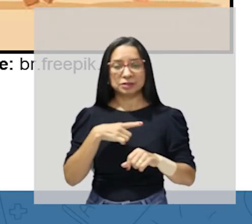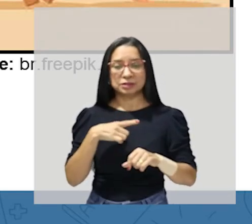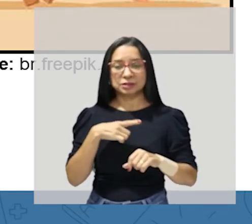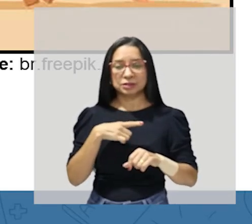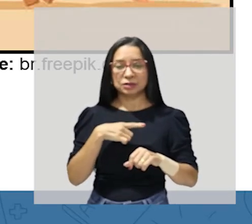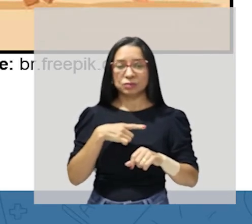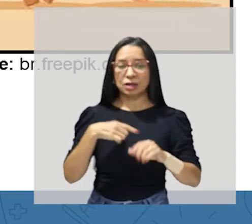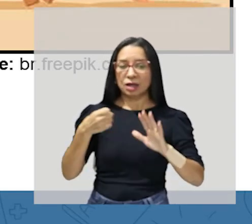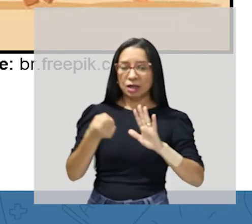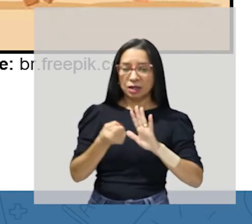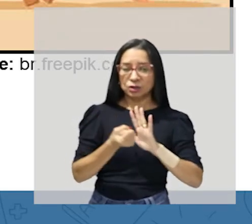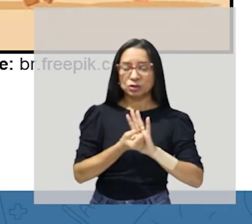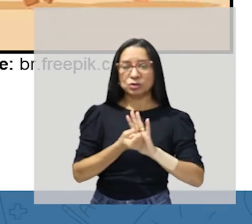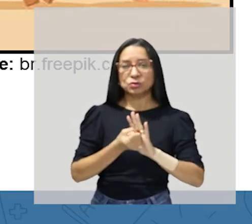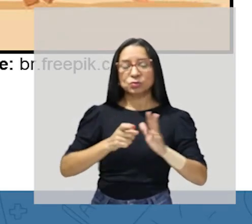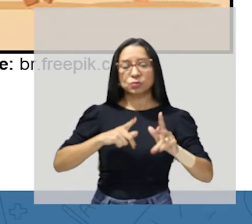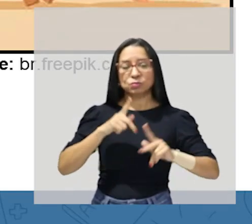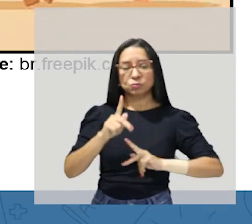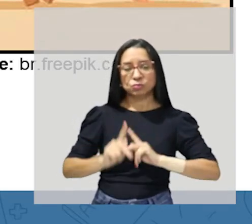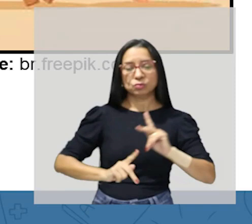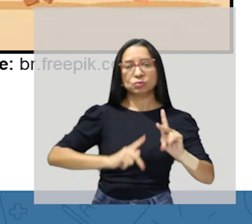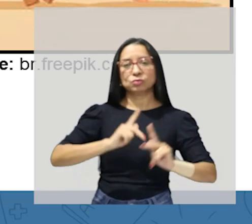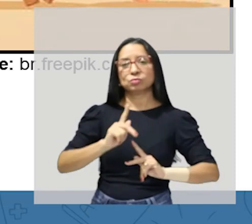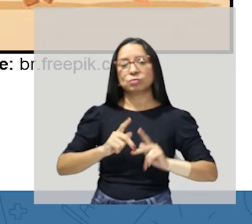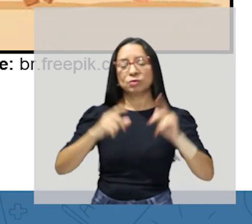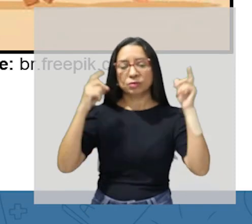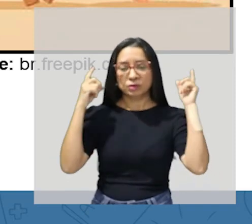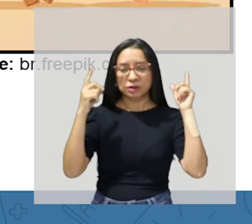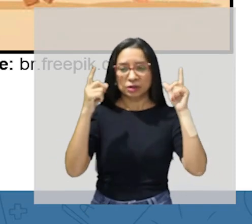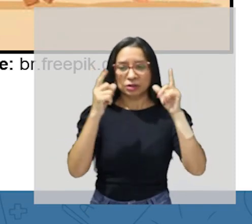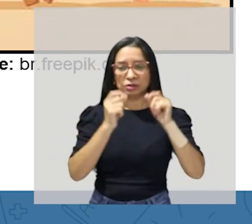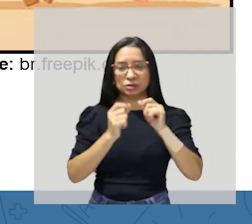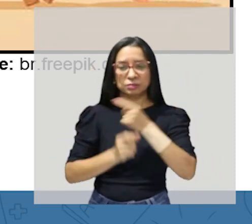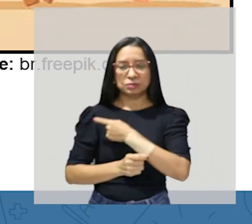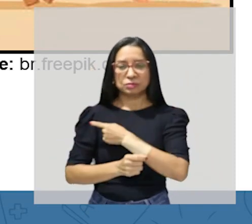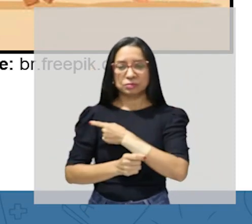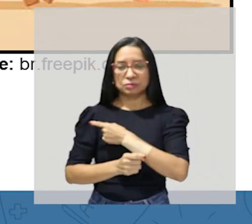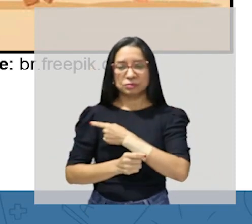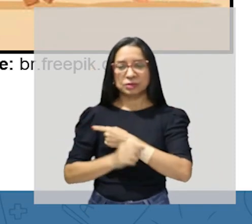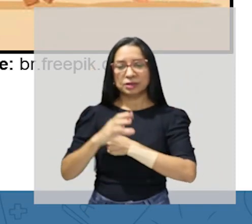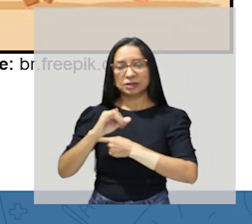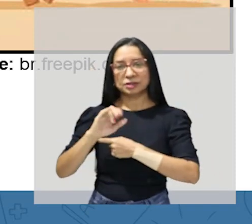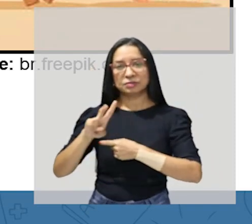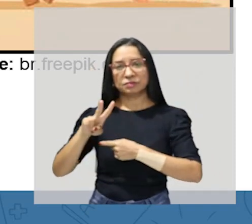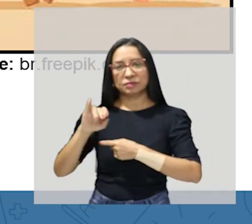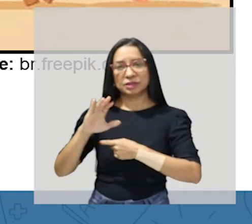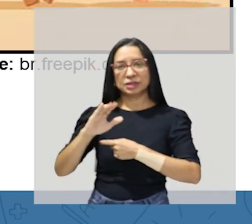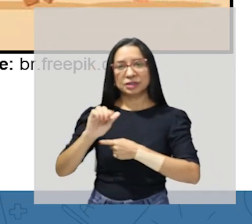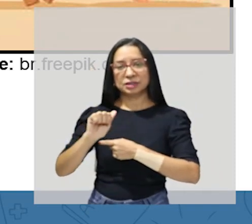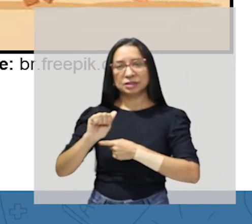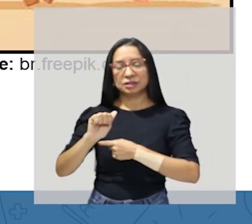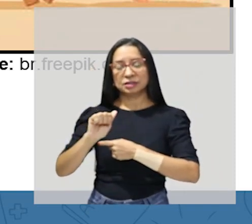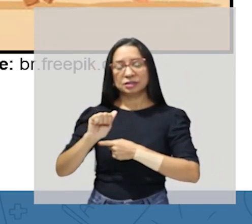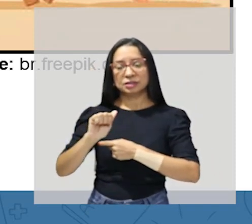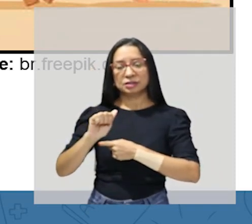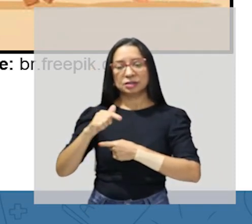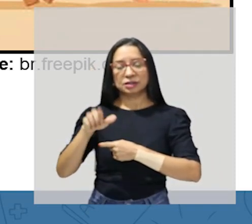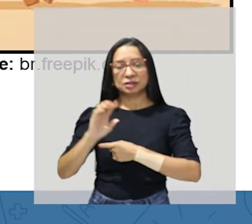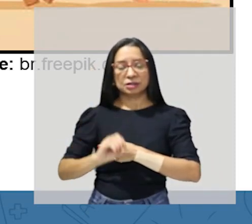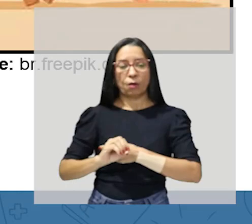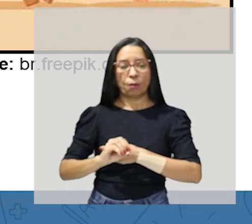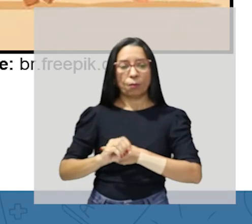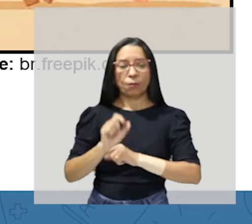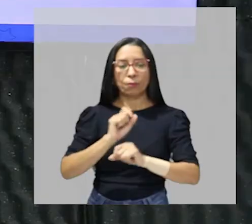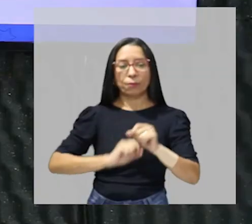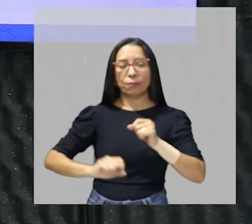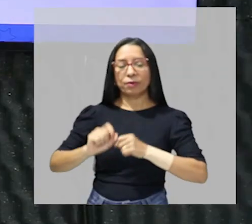Coloco ali na imagem, um homem pré-histórico ali caçando um mamute. Quando ele lança, quando ele